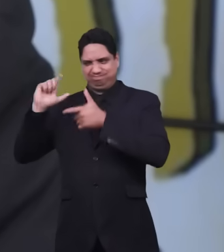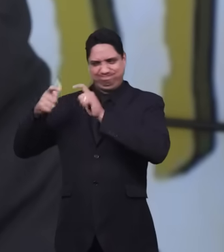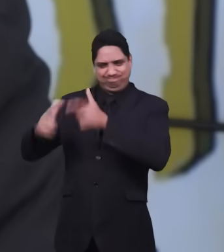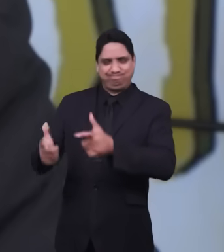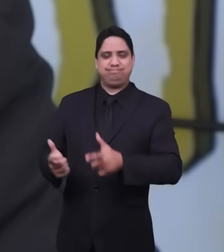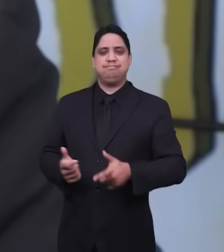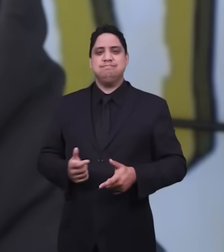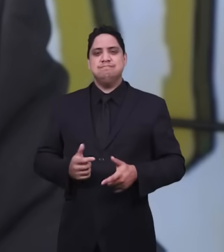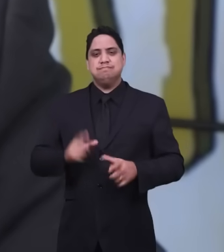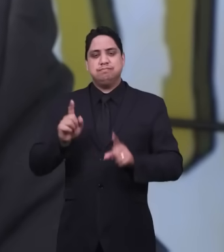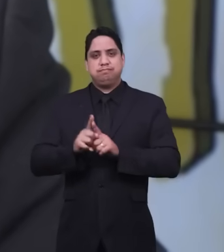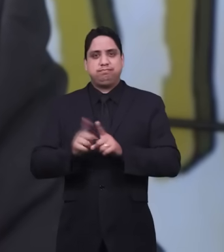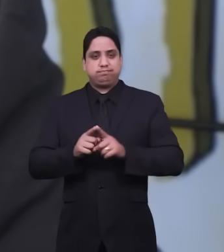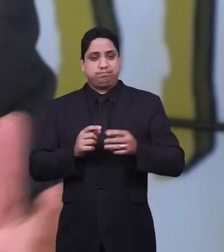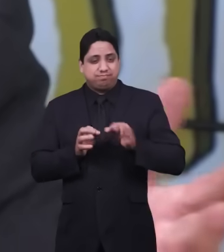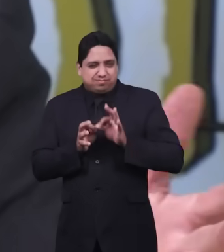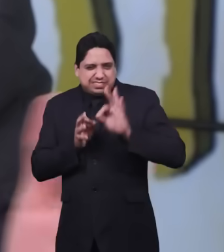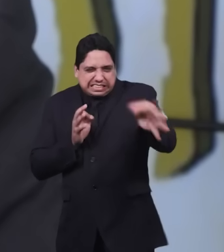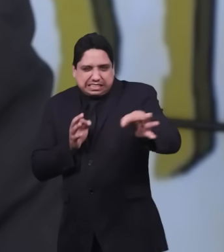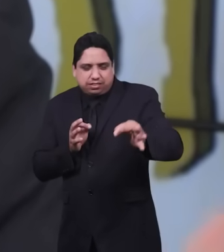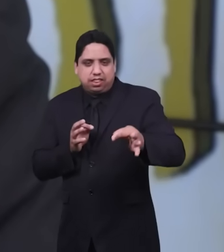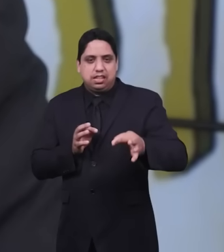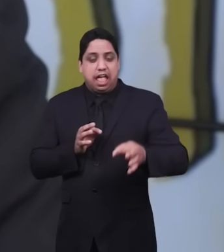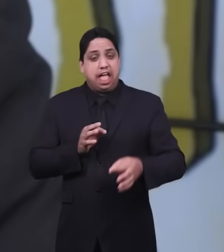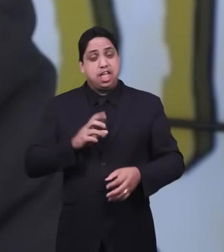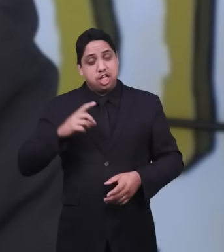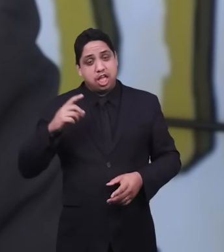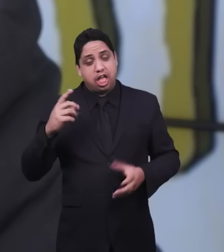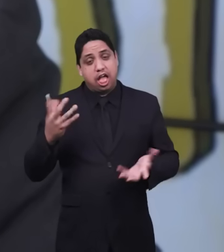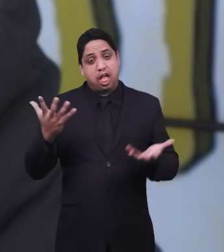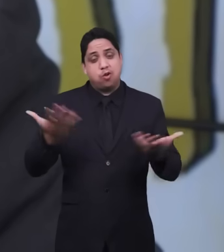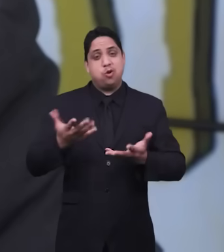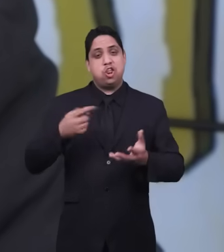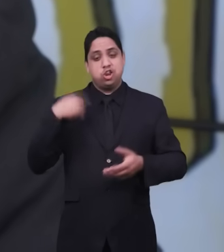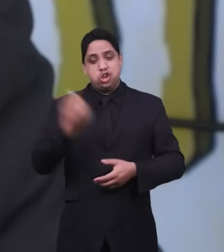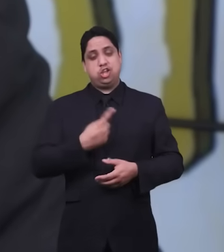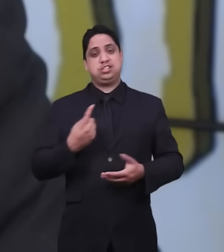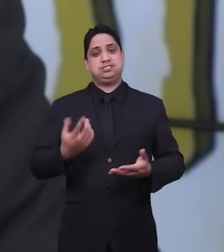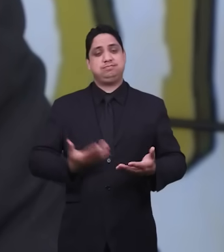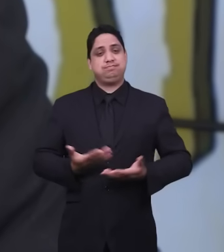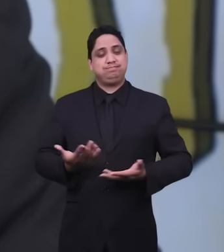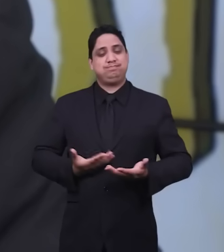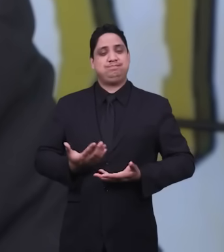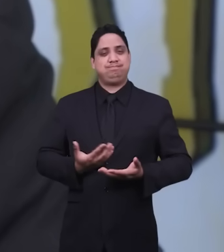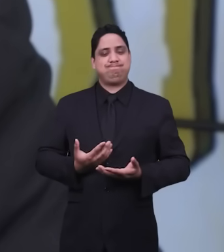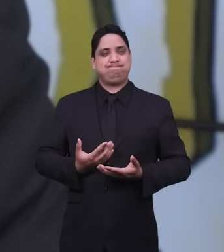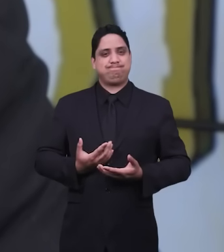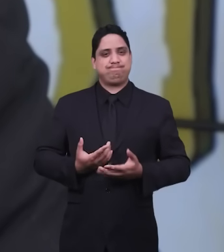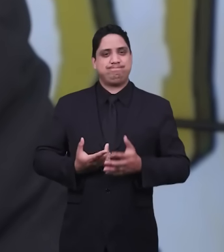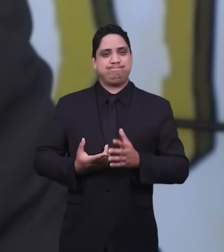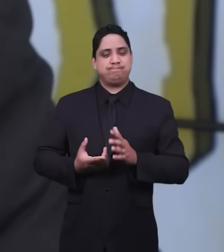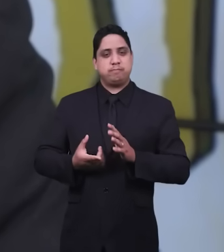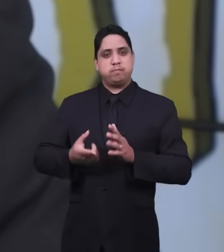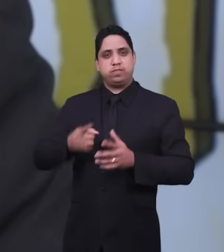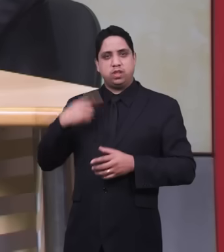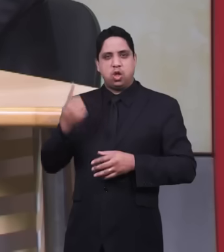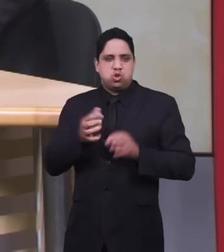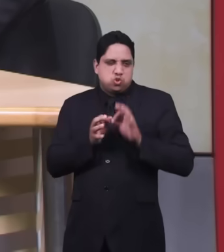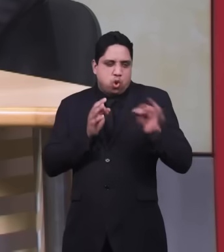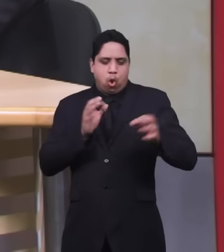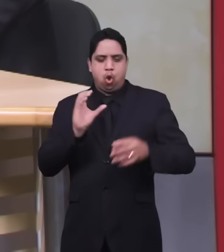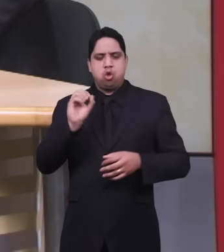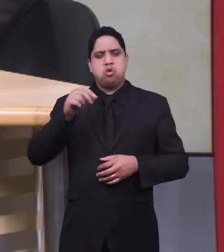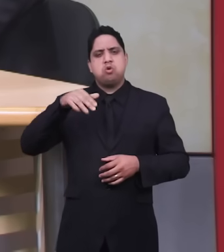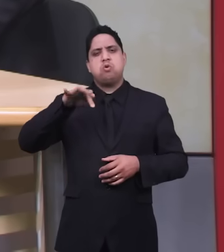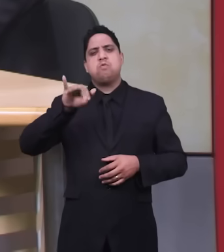confins da terra, aí inclui eu e você, a nós, né? É. Que vem trazer para nós esse momento glorioso que nós temos nós podido... Nós somos os confins da terra. No